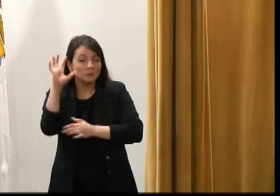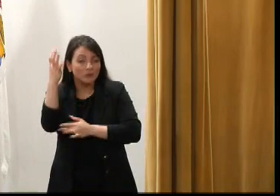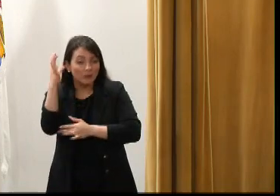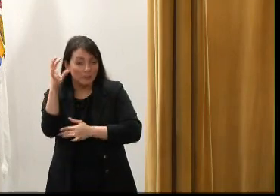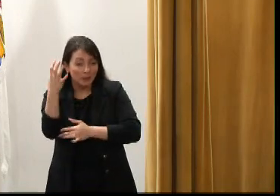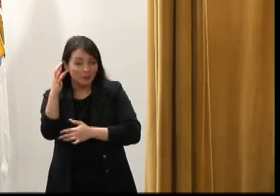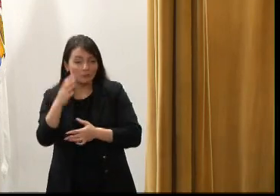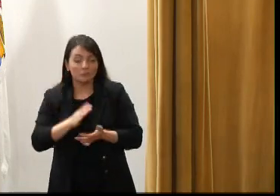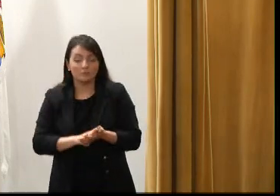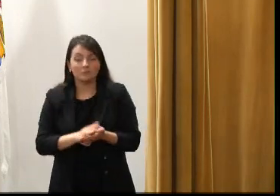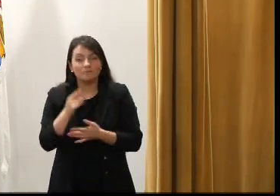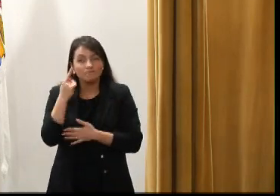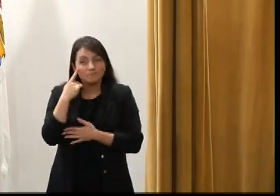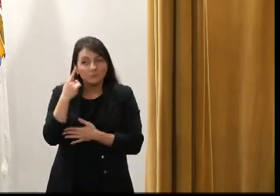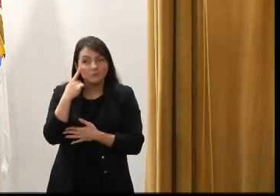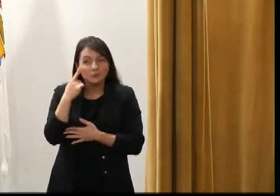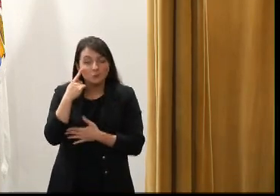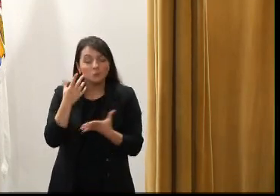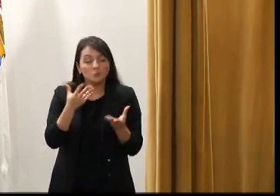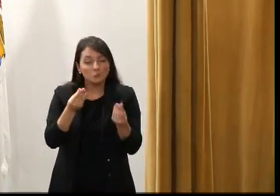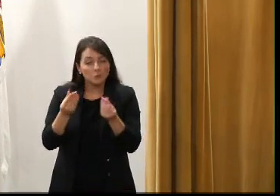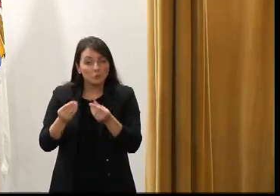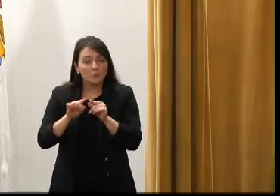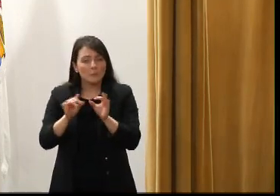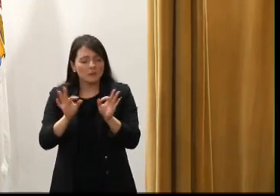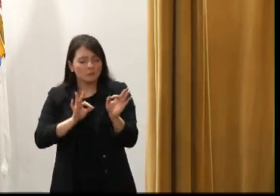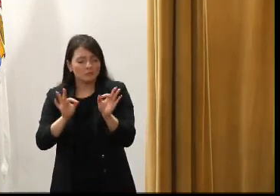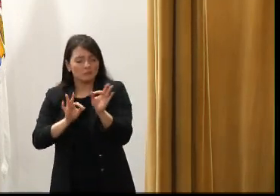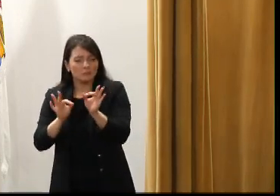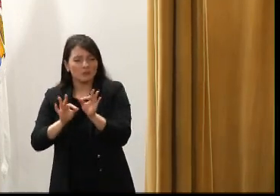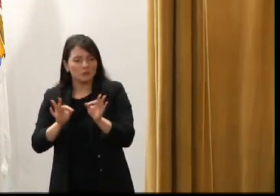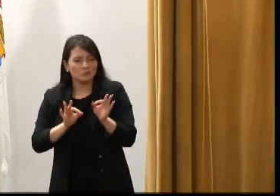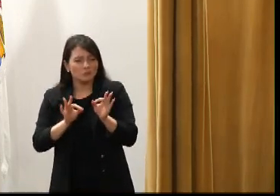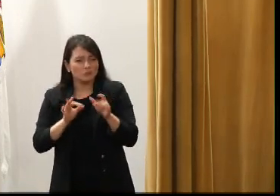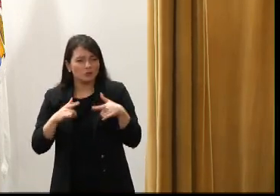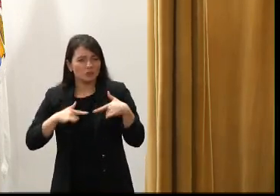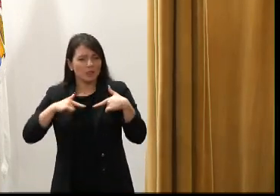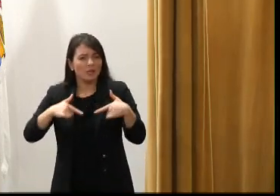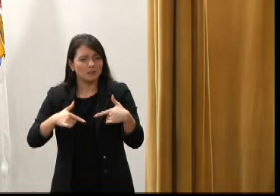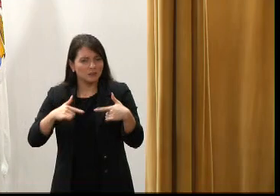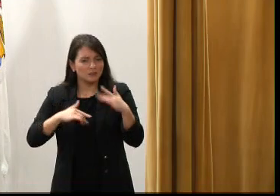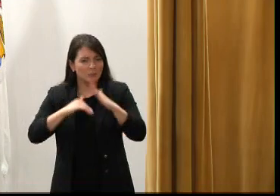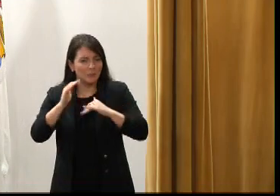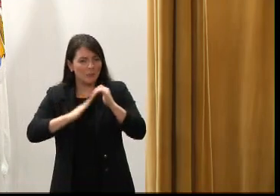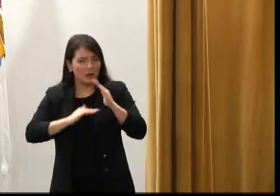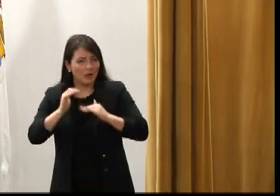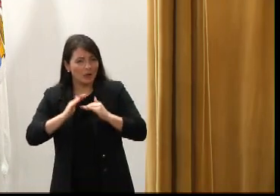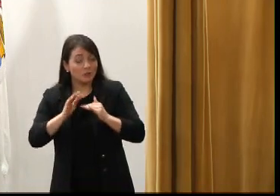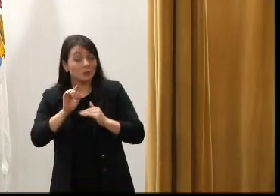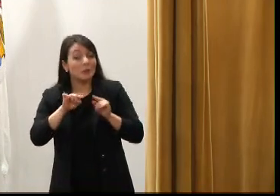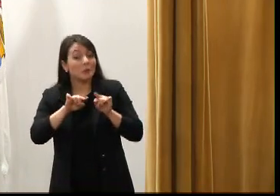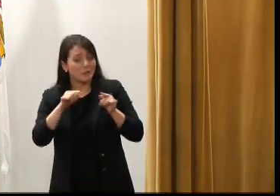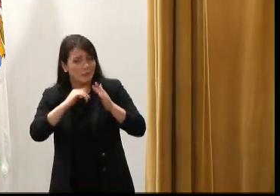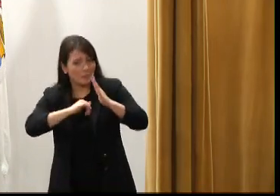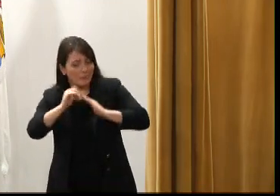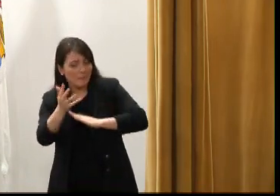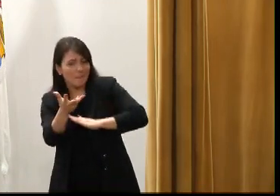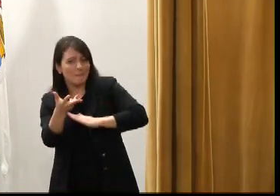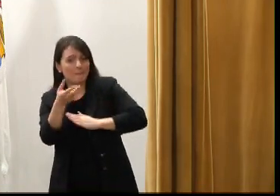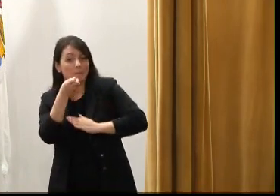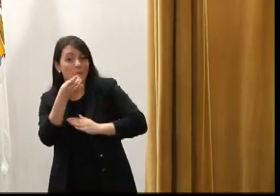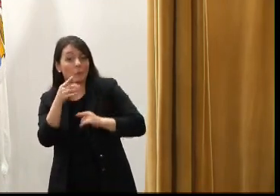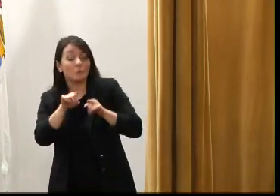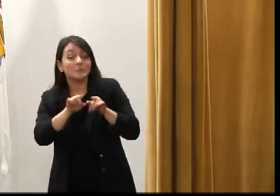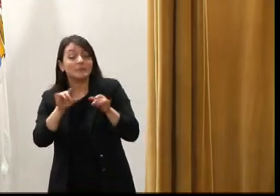pensando muito sobre isso. Mas esse plano de ação ele só será eficiente se ele estiver integrado no plano